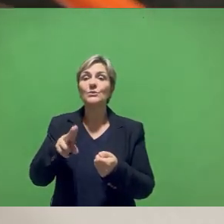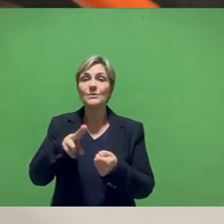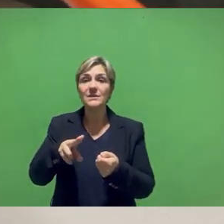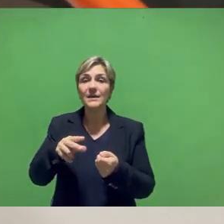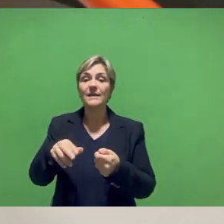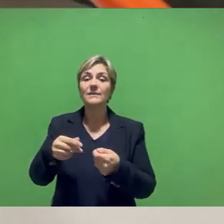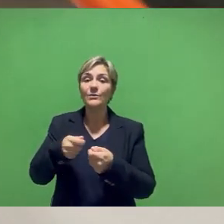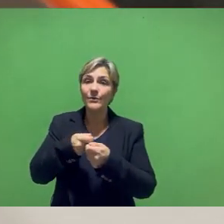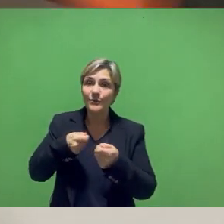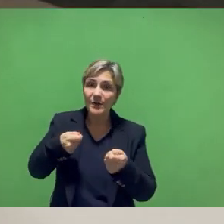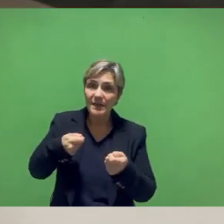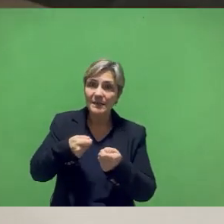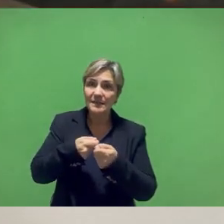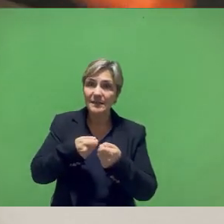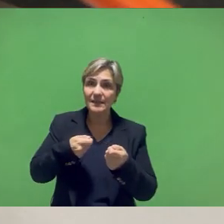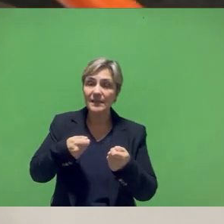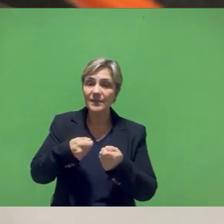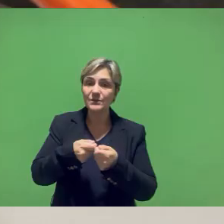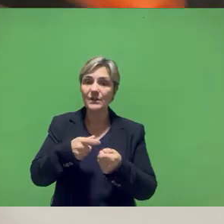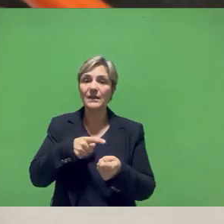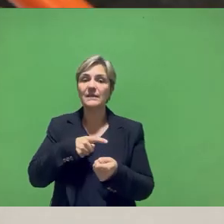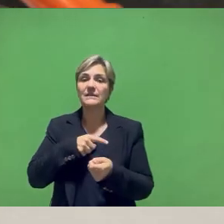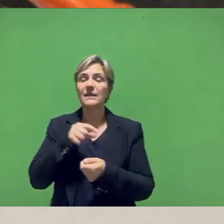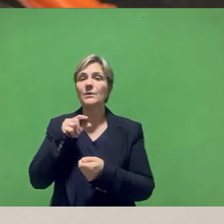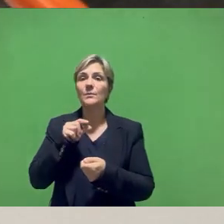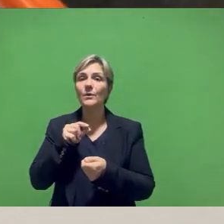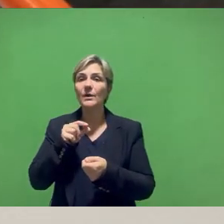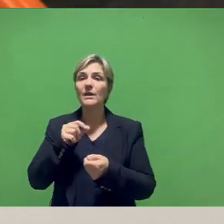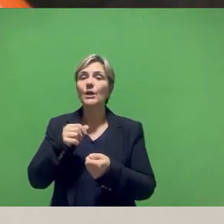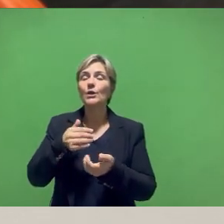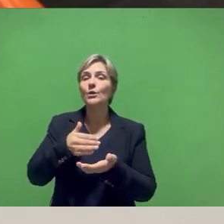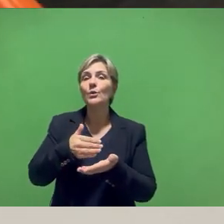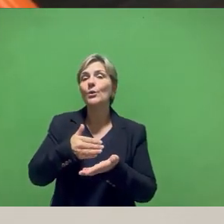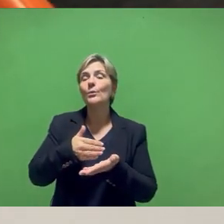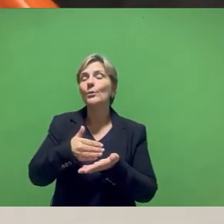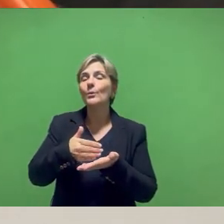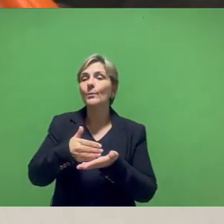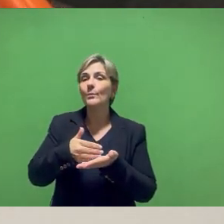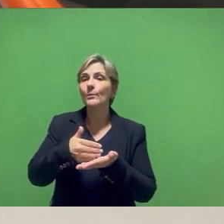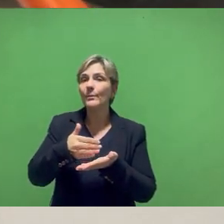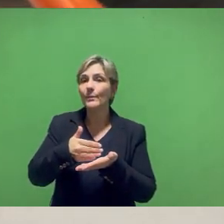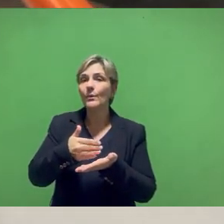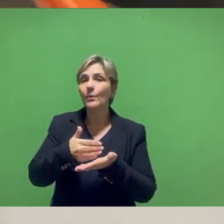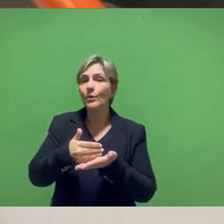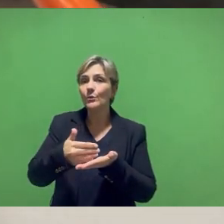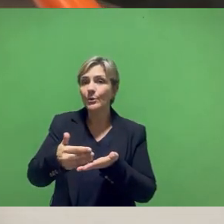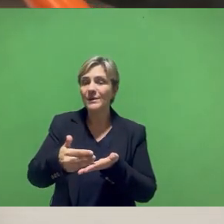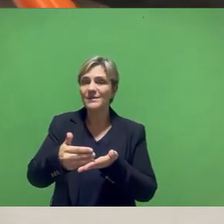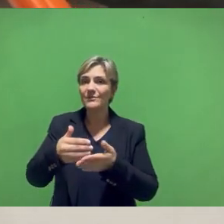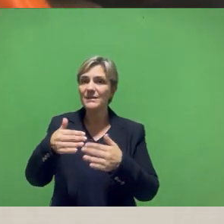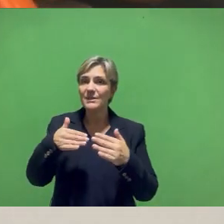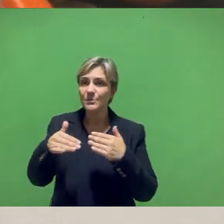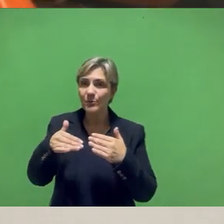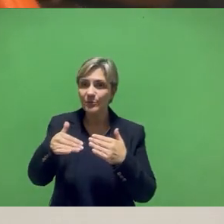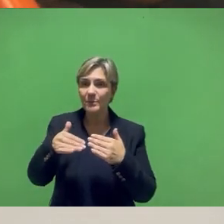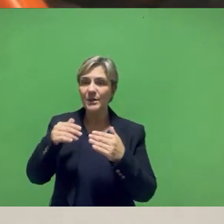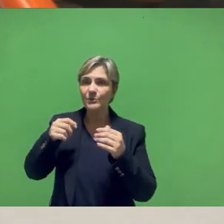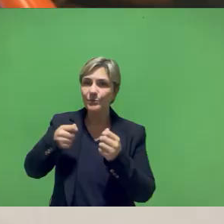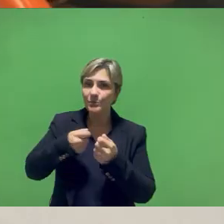manejar. Eu vou fazendo, ela tem um líquidozinho lubrificante, no momento que eu fizer esse movimento, esse líquido vai